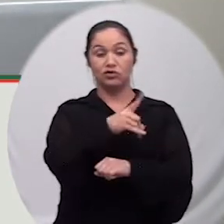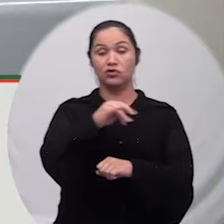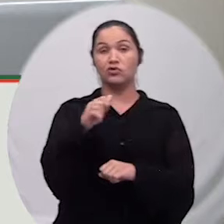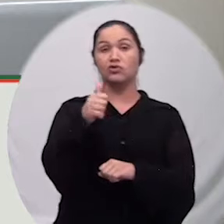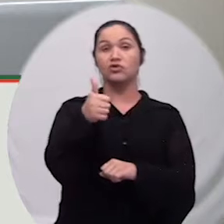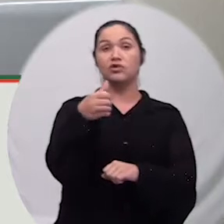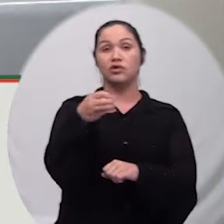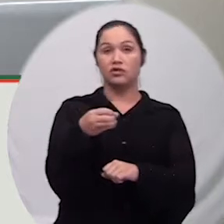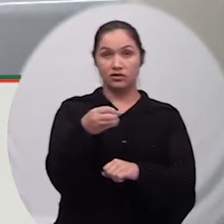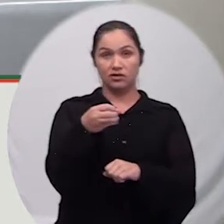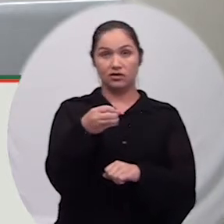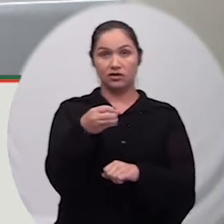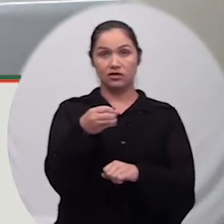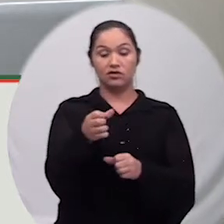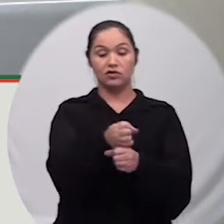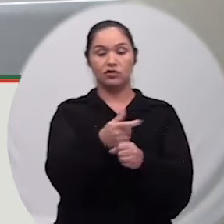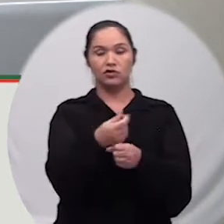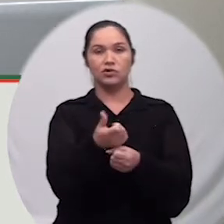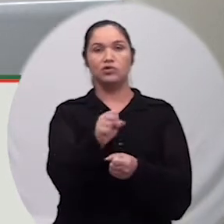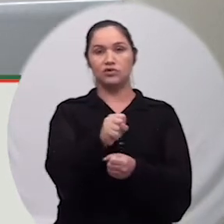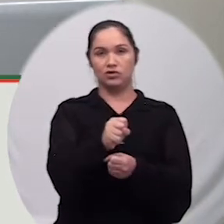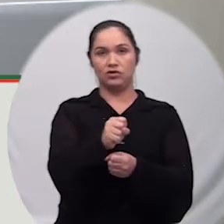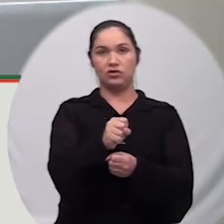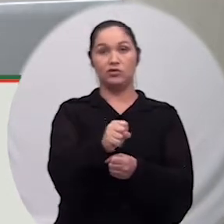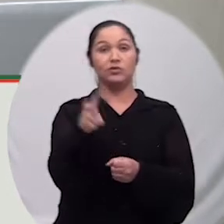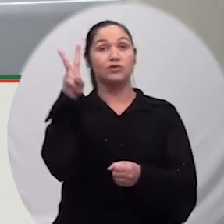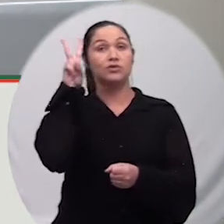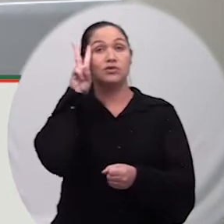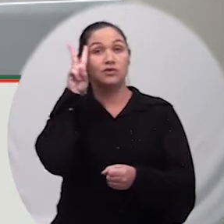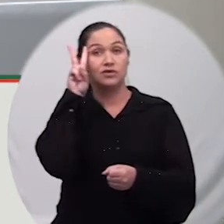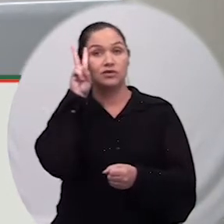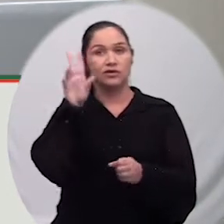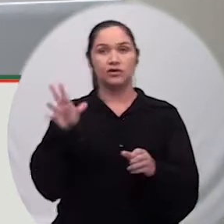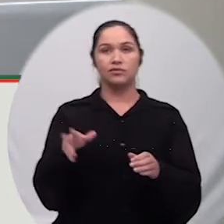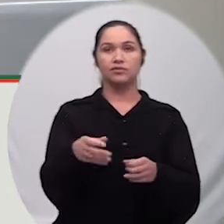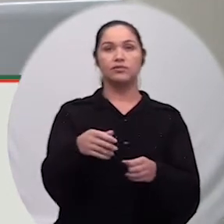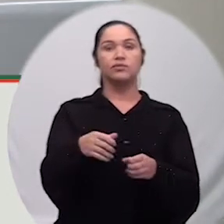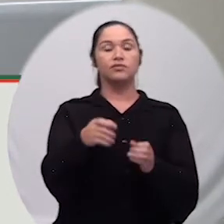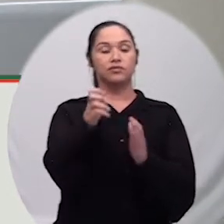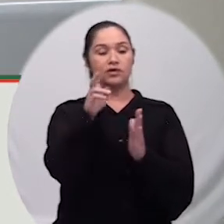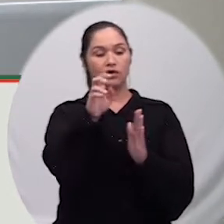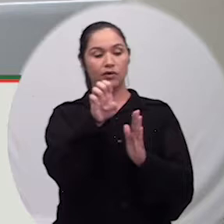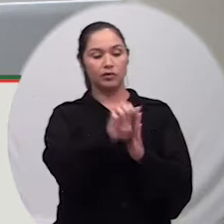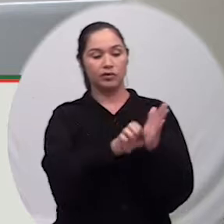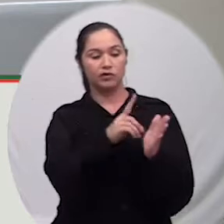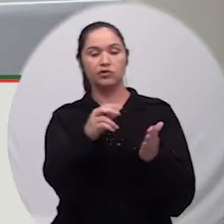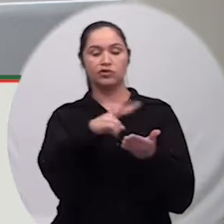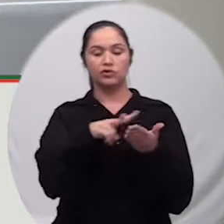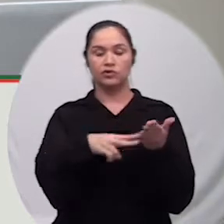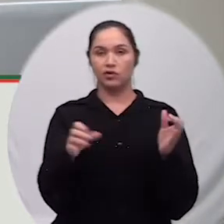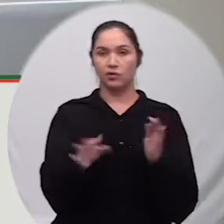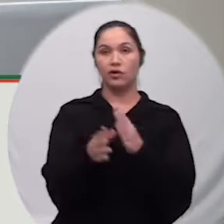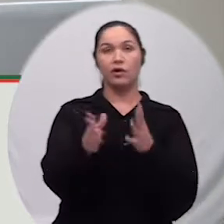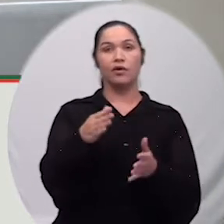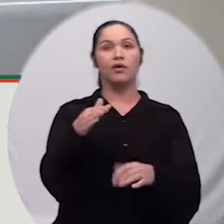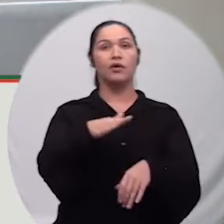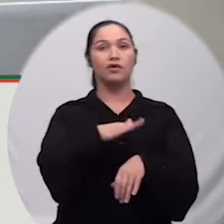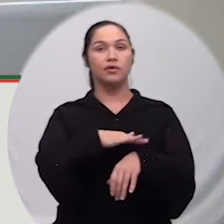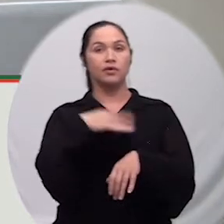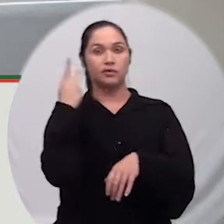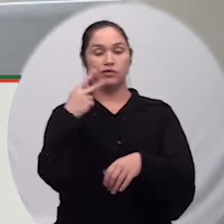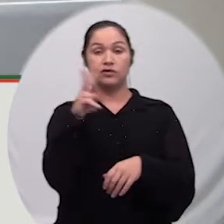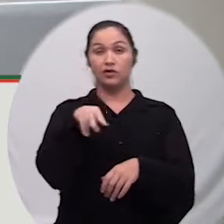segunda-feira. Terminado o expediente, passamos para o horário político. Com a palavra, o vereador Ademir Honorato.